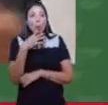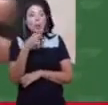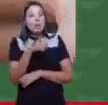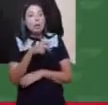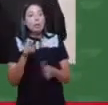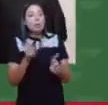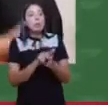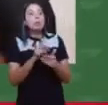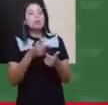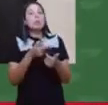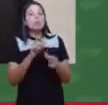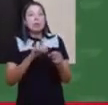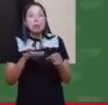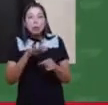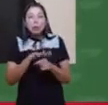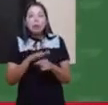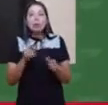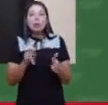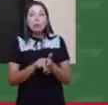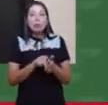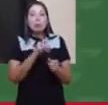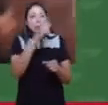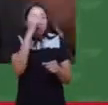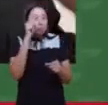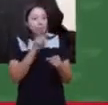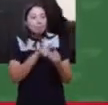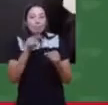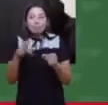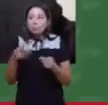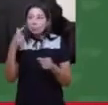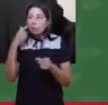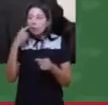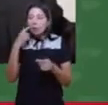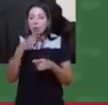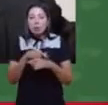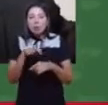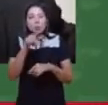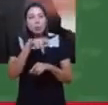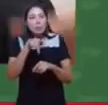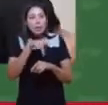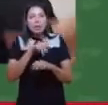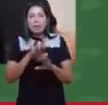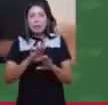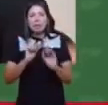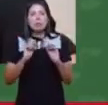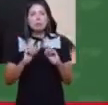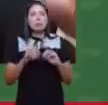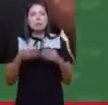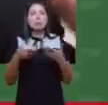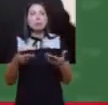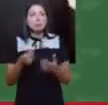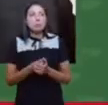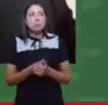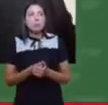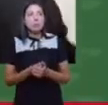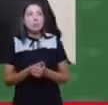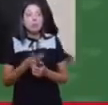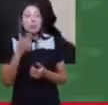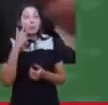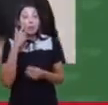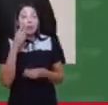narcotráfico, no território do miliciano, nos rincões do país. Não é só nos rincões, nos